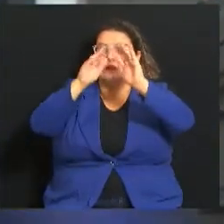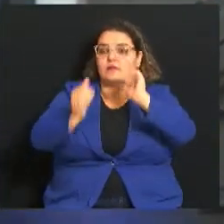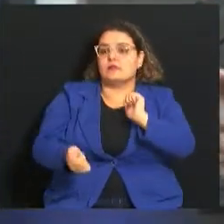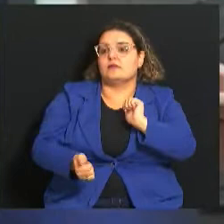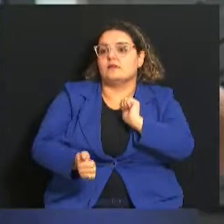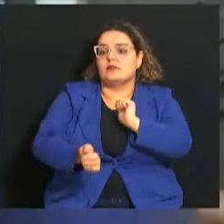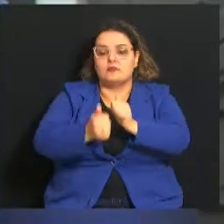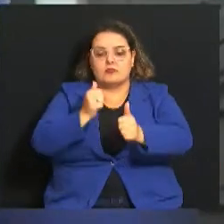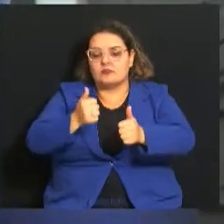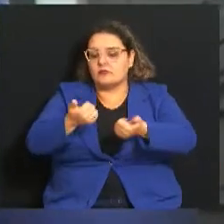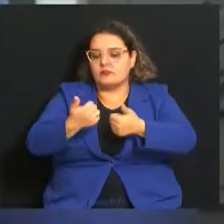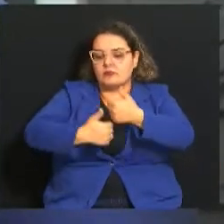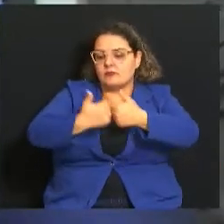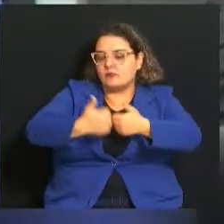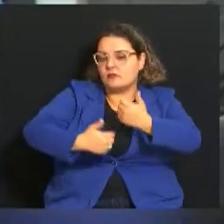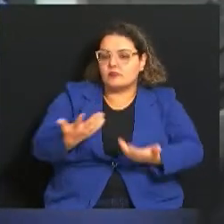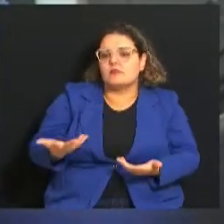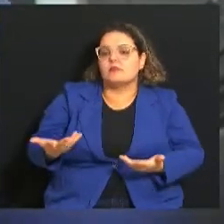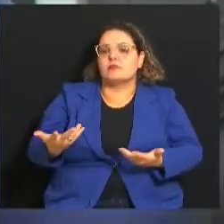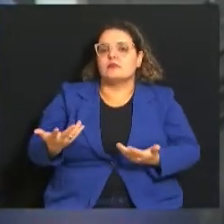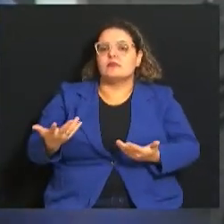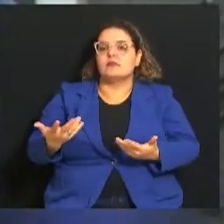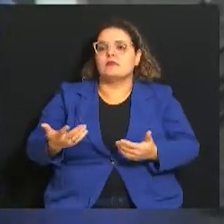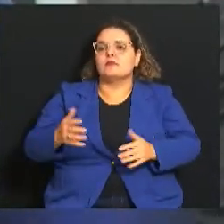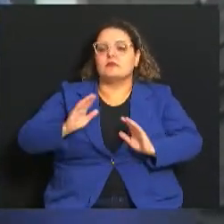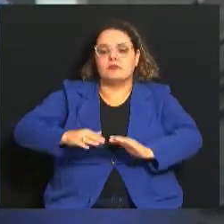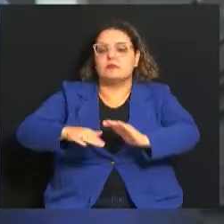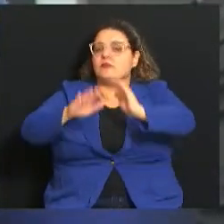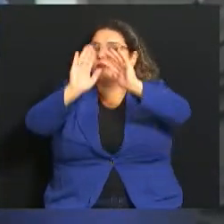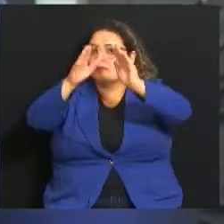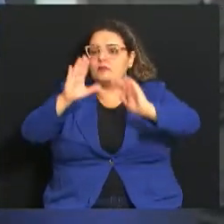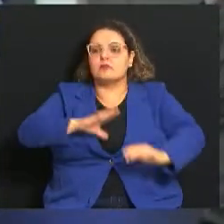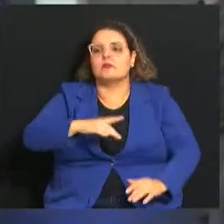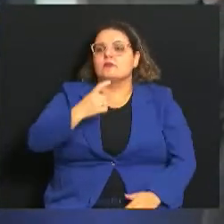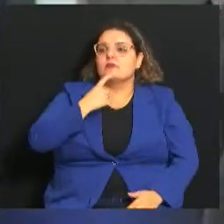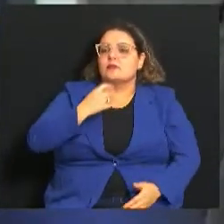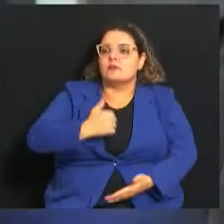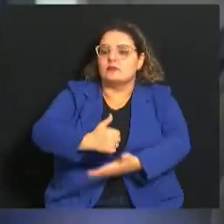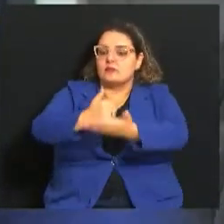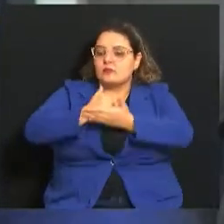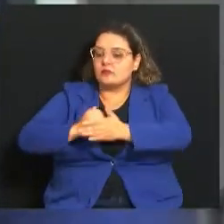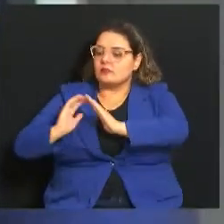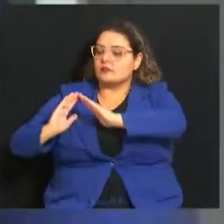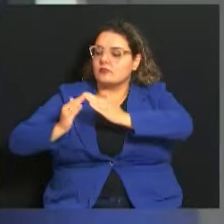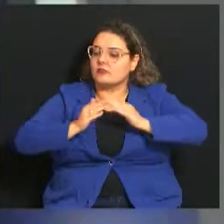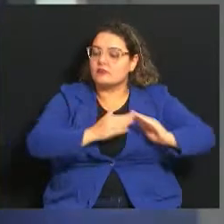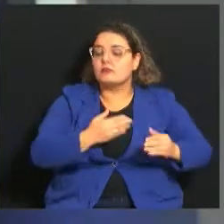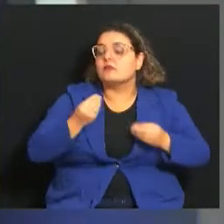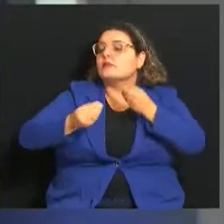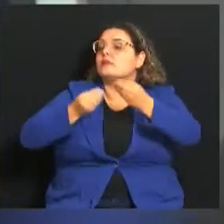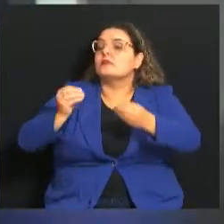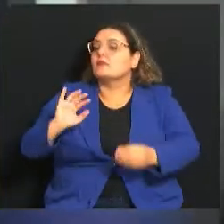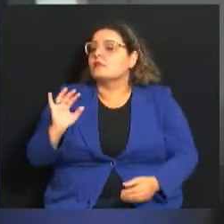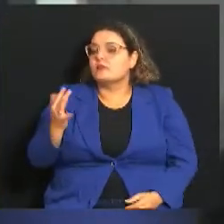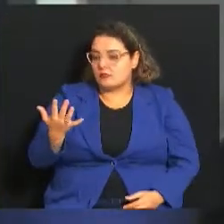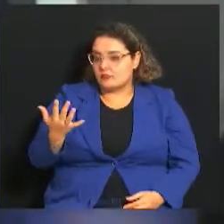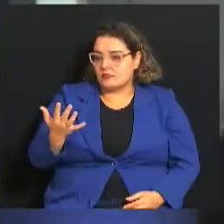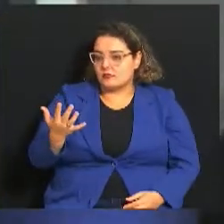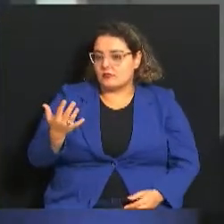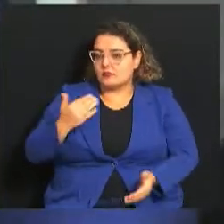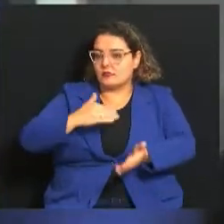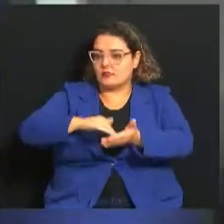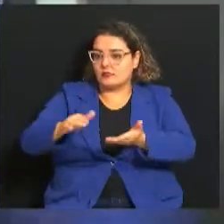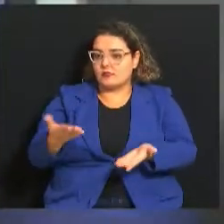Renata, enfim, o basquete da cidade também, Taça das Favelas. Como que vai ser isso, secretário? Conta pra gente. A princípio a